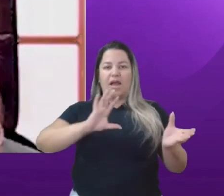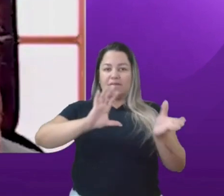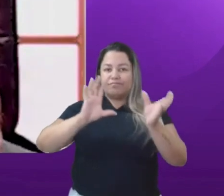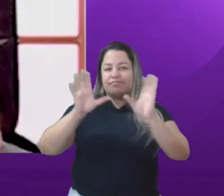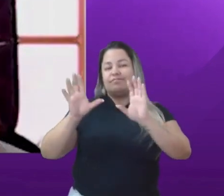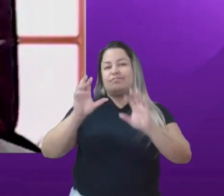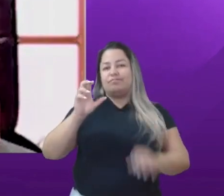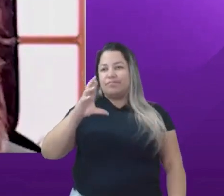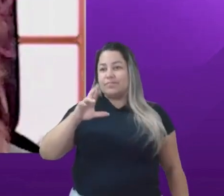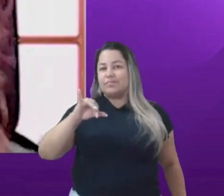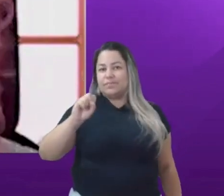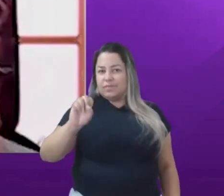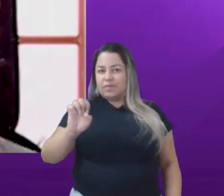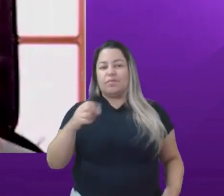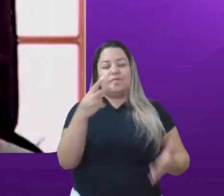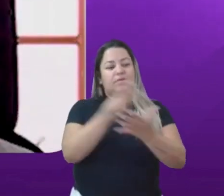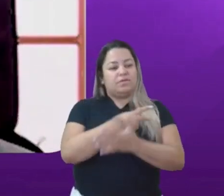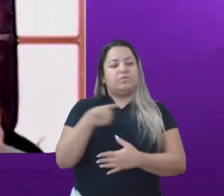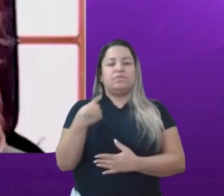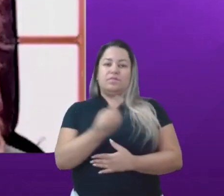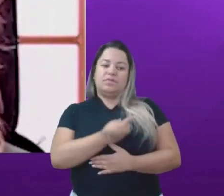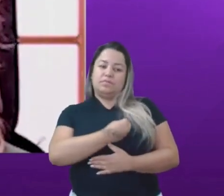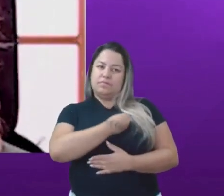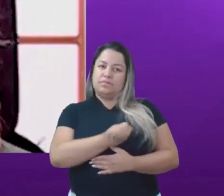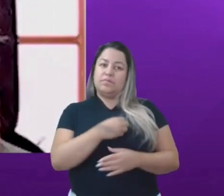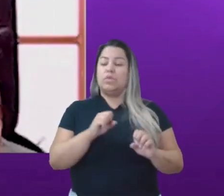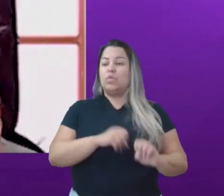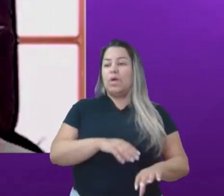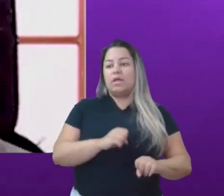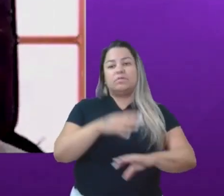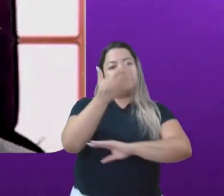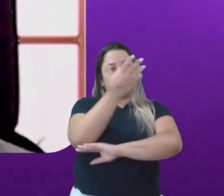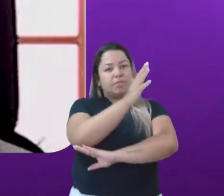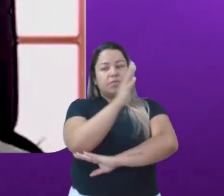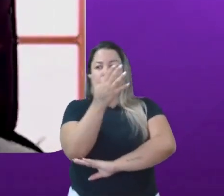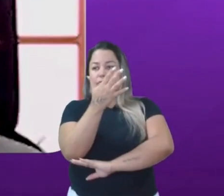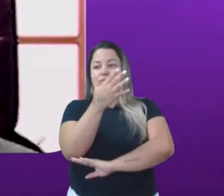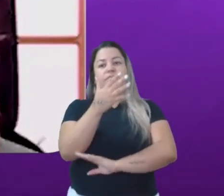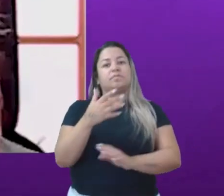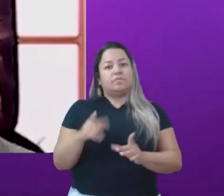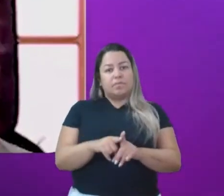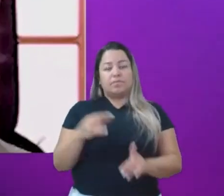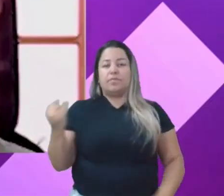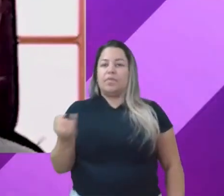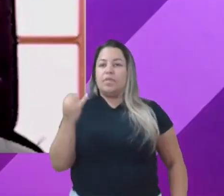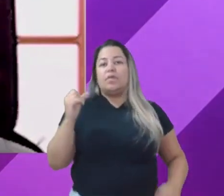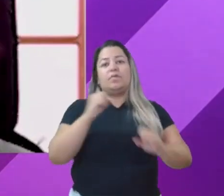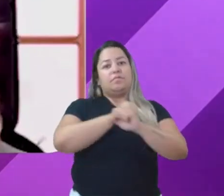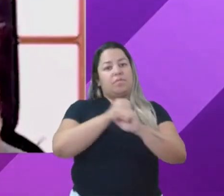climática está cada vez mais presente em nossas vidas. E a educação ambiental é uma peça-chave para que